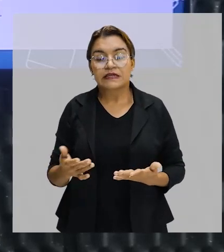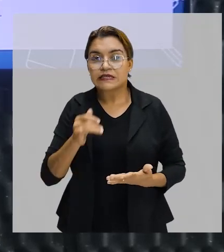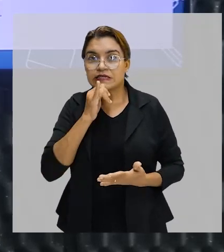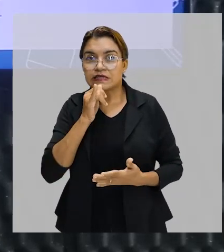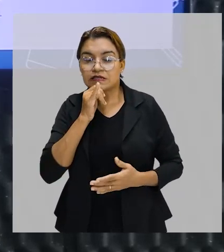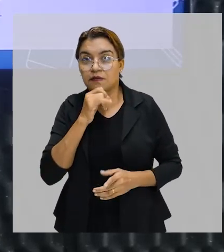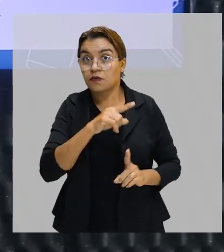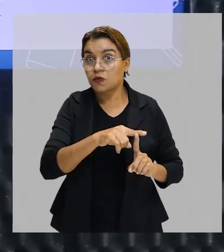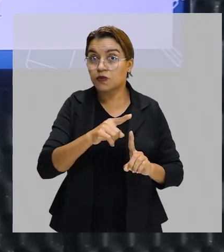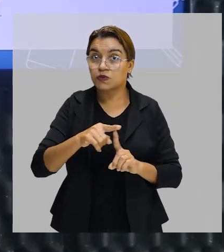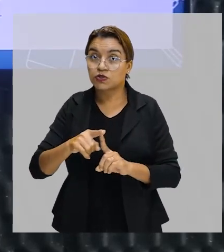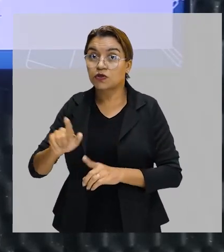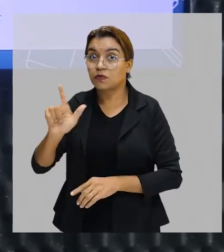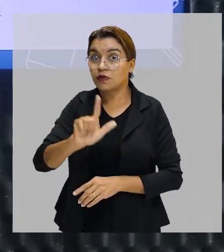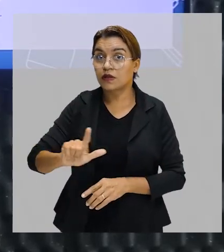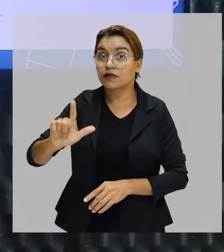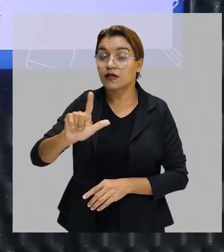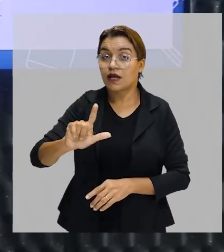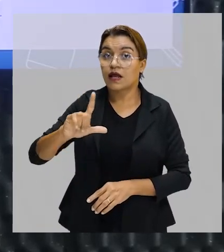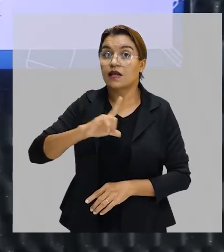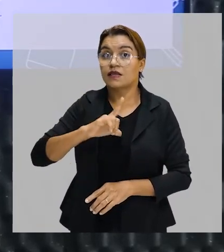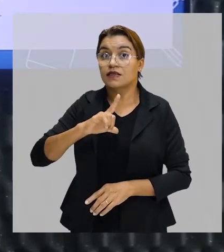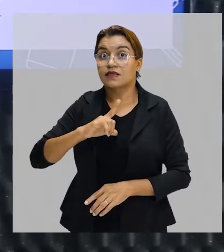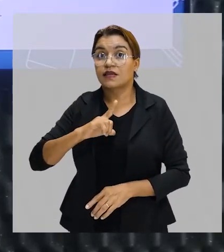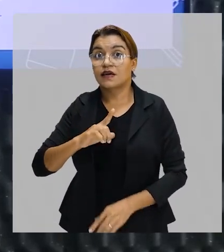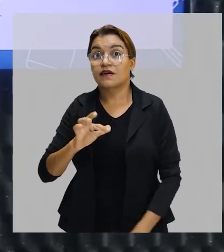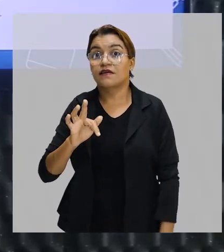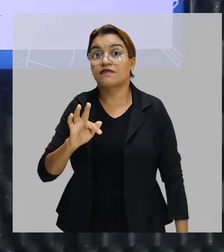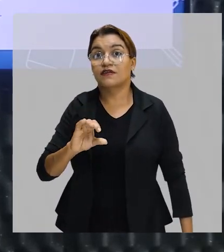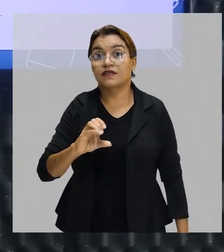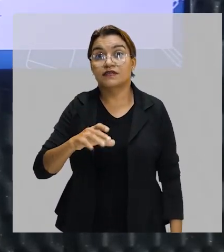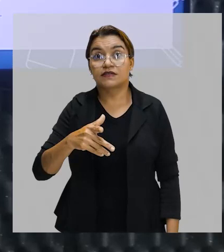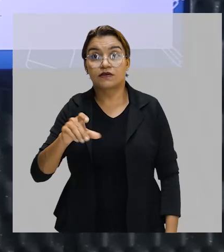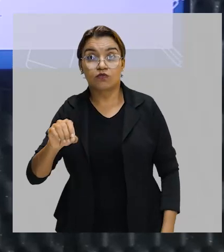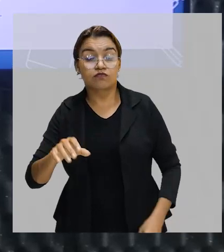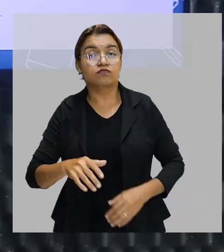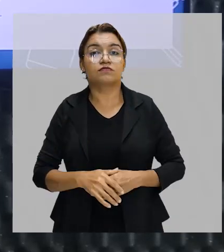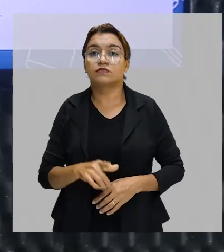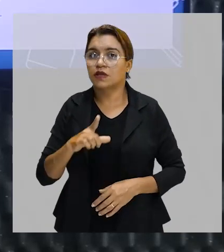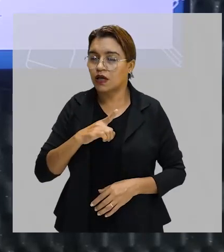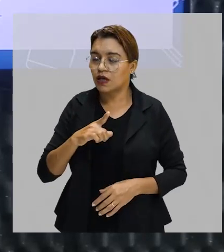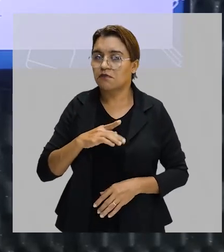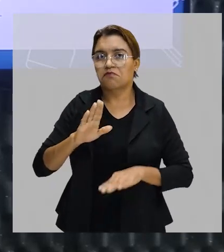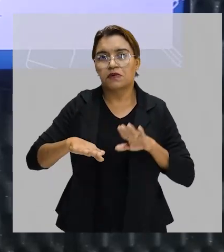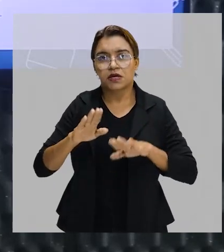estilo literário também é ficcionista, mesmo se baseando na realidade, tá?